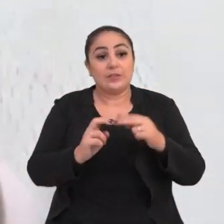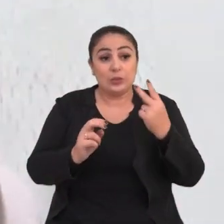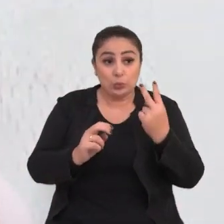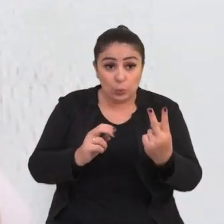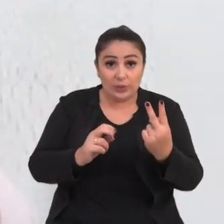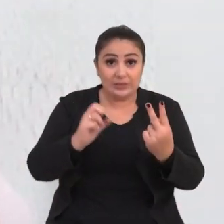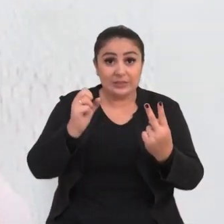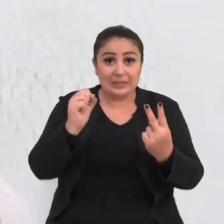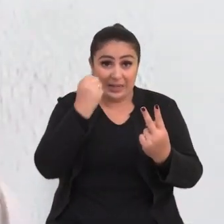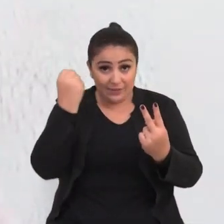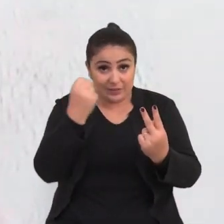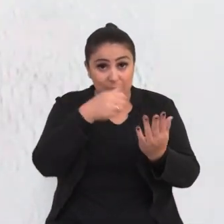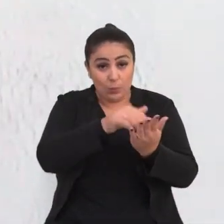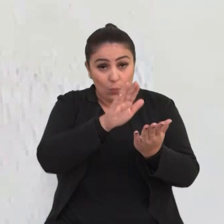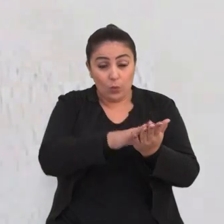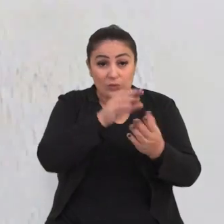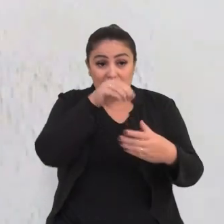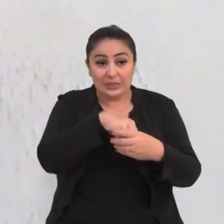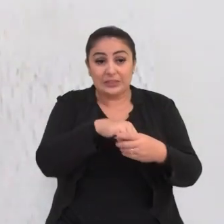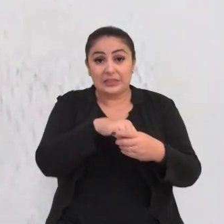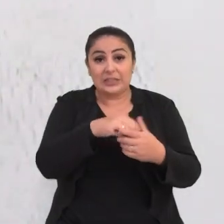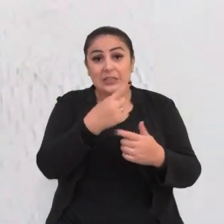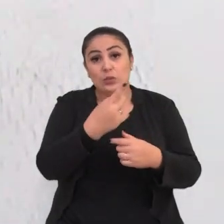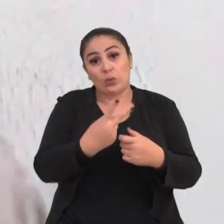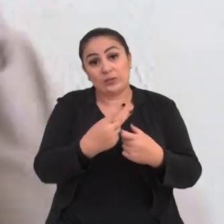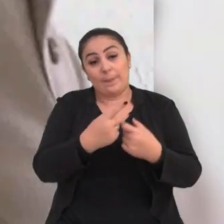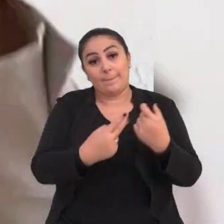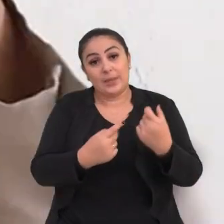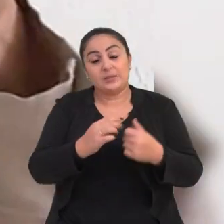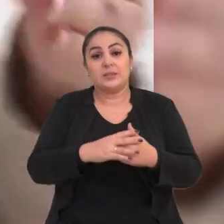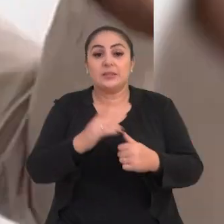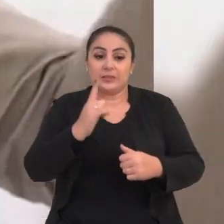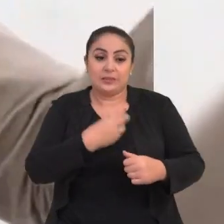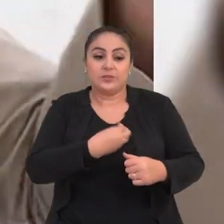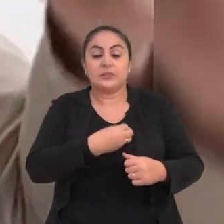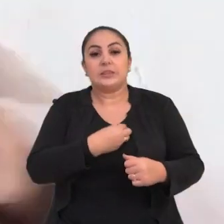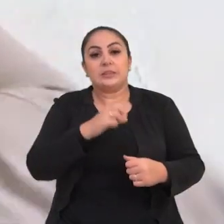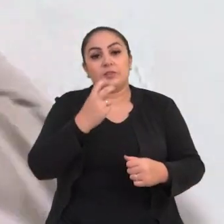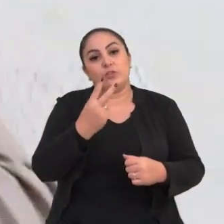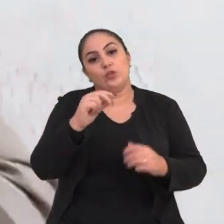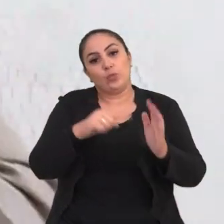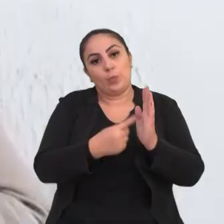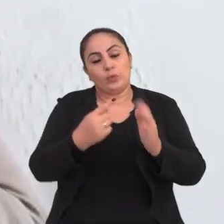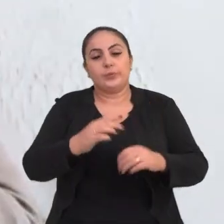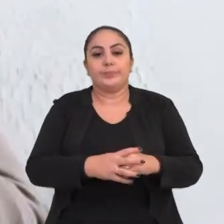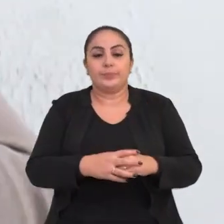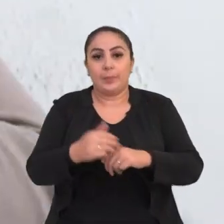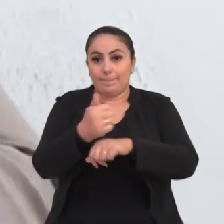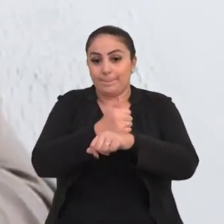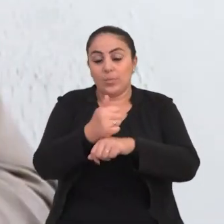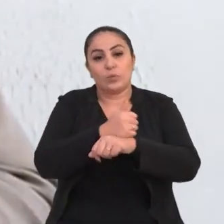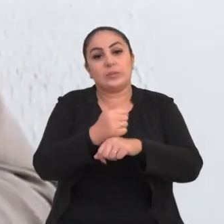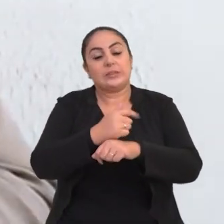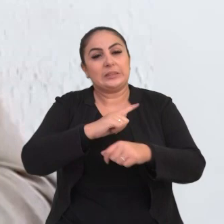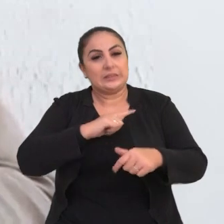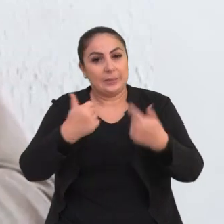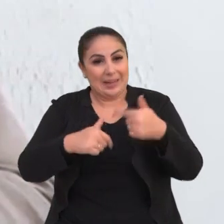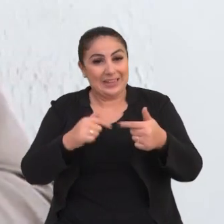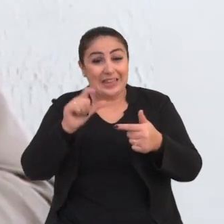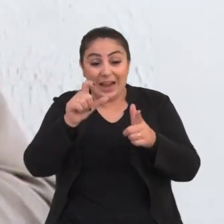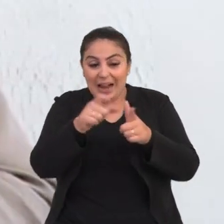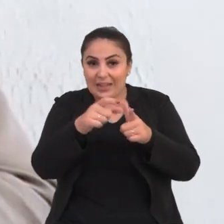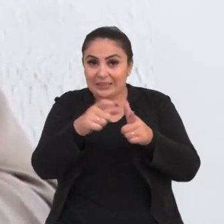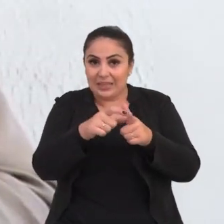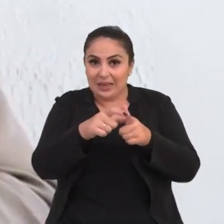cometeu 2 infrações gravíssimas dentro de 12 meses, ele vai ter, então, 20 pontos. E para os profissionais que tem lá